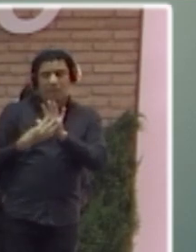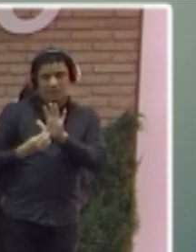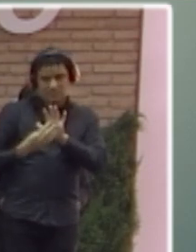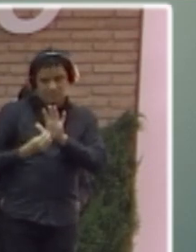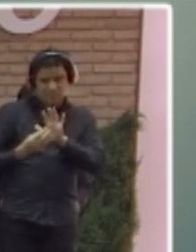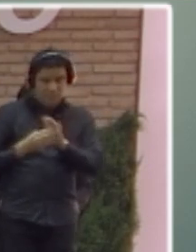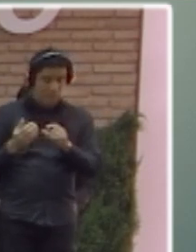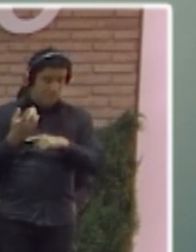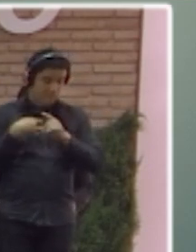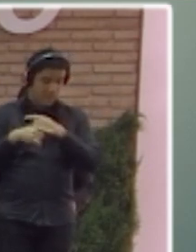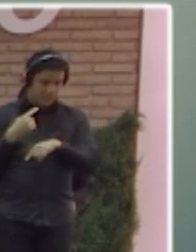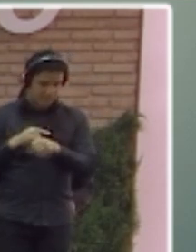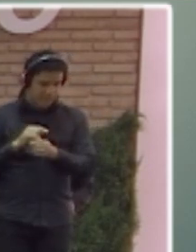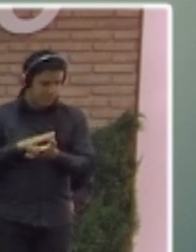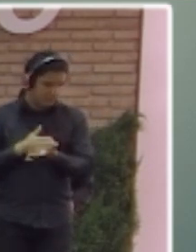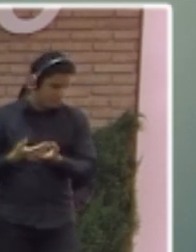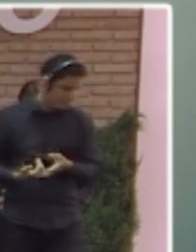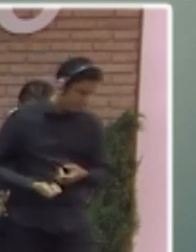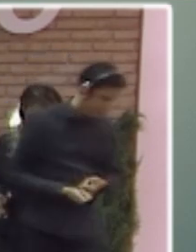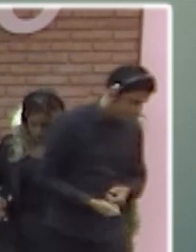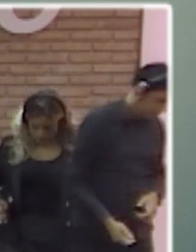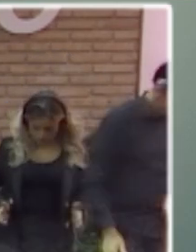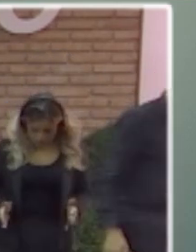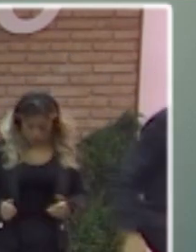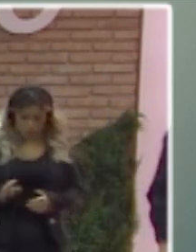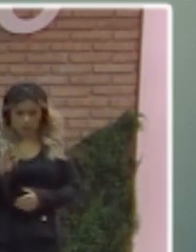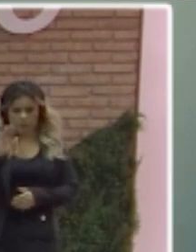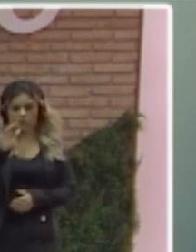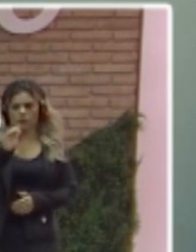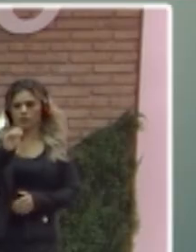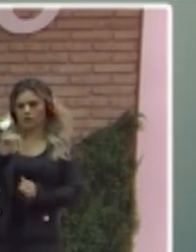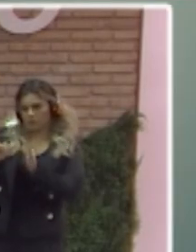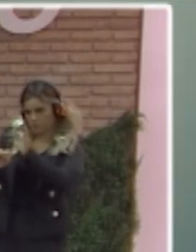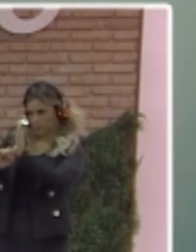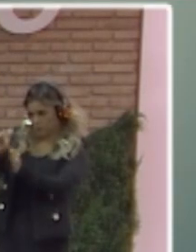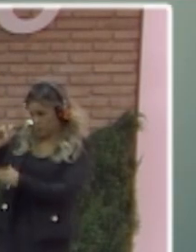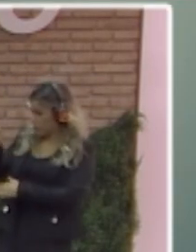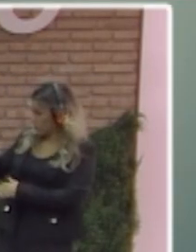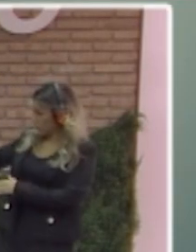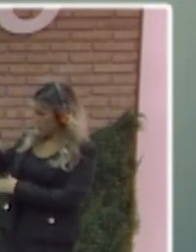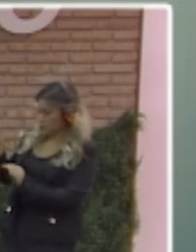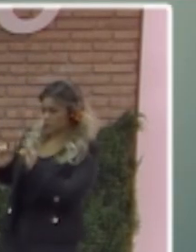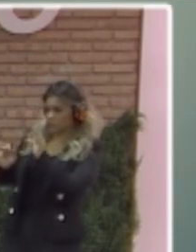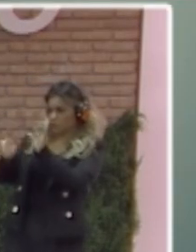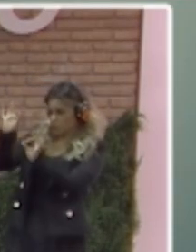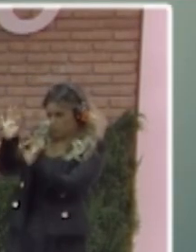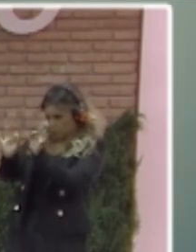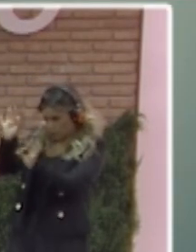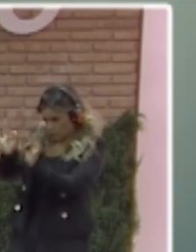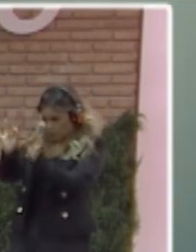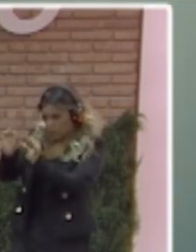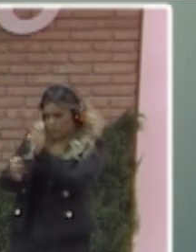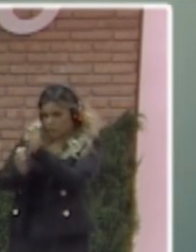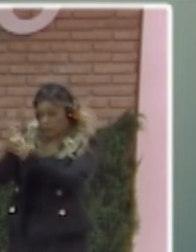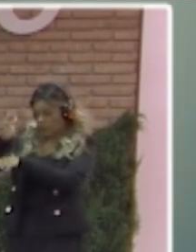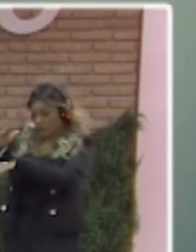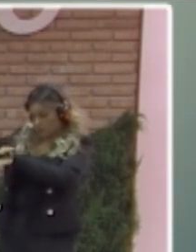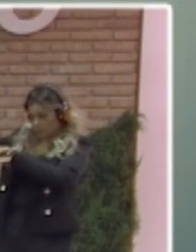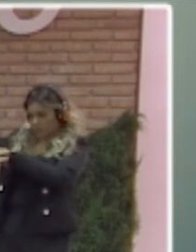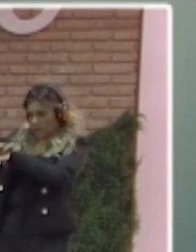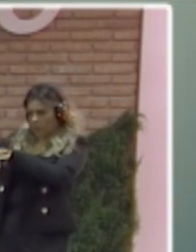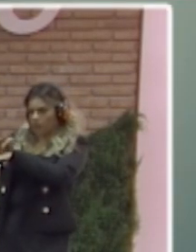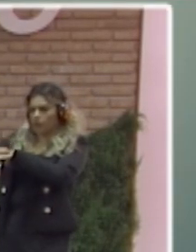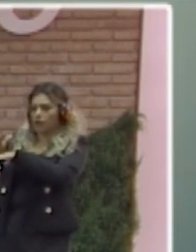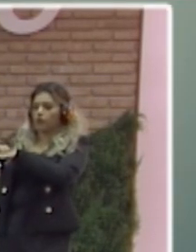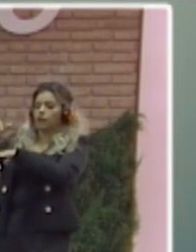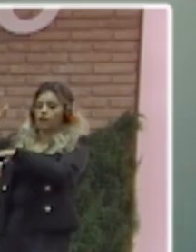exemplos passados que aqui a gente discute. Primeiro, esse projeto ele foi desenvolvido e executado